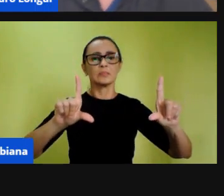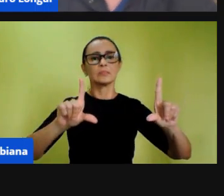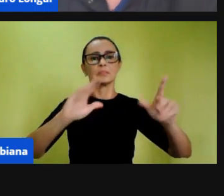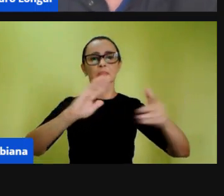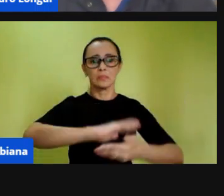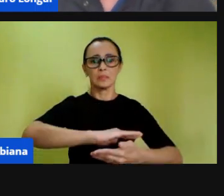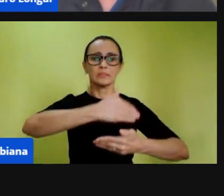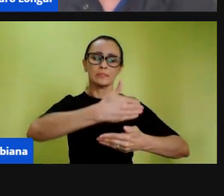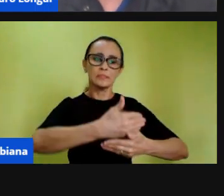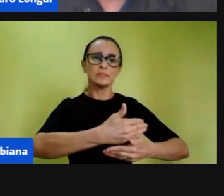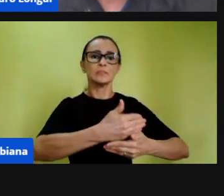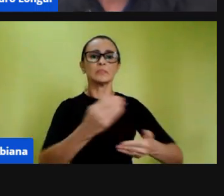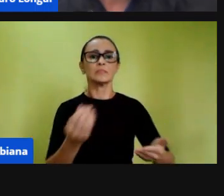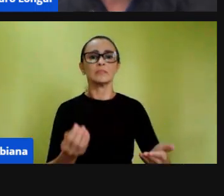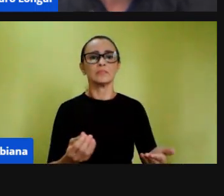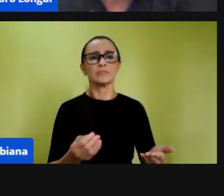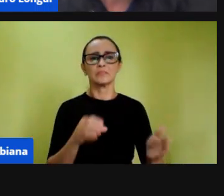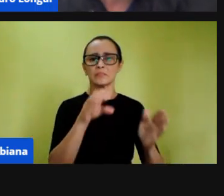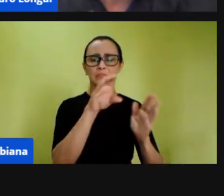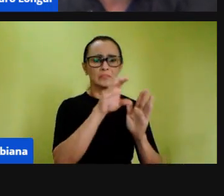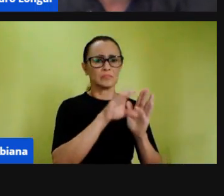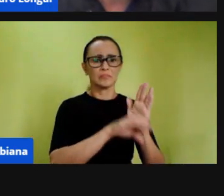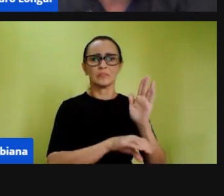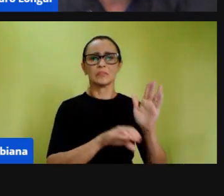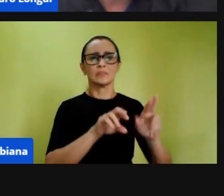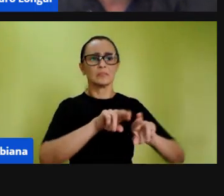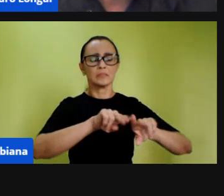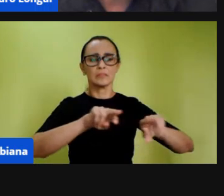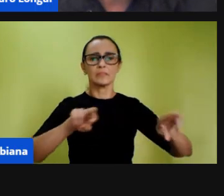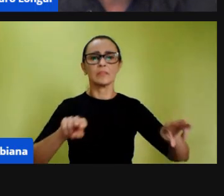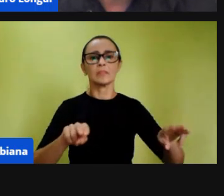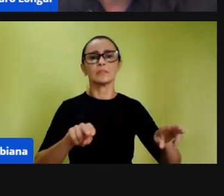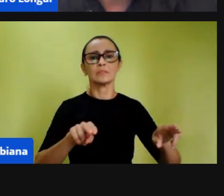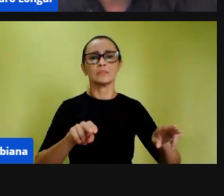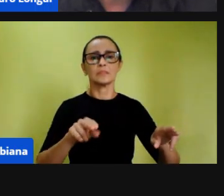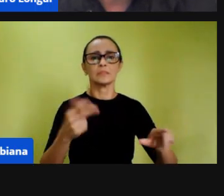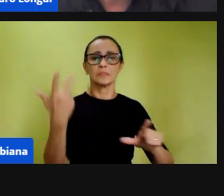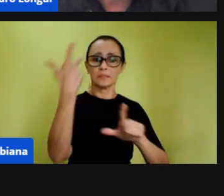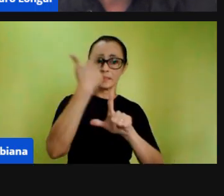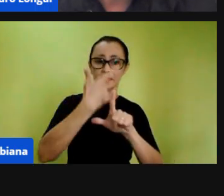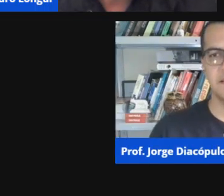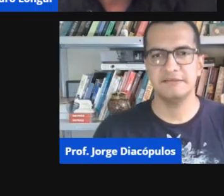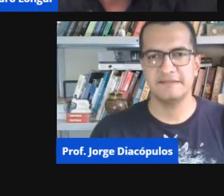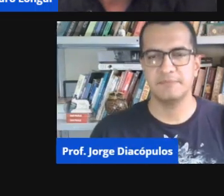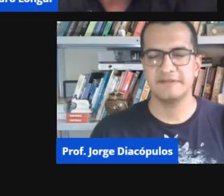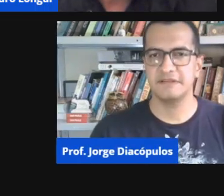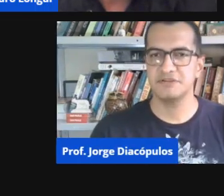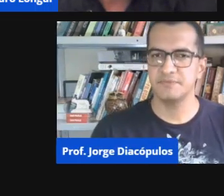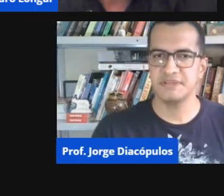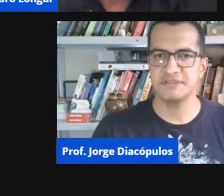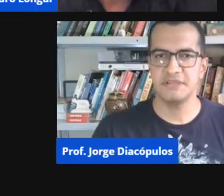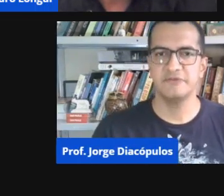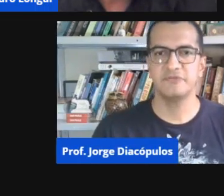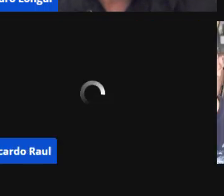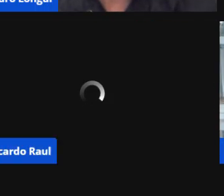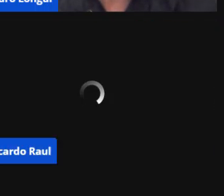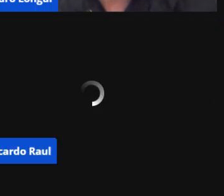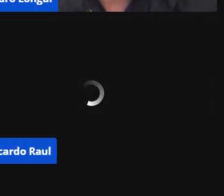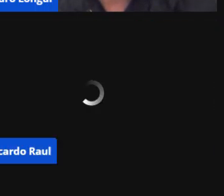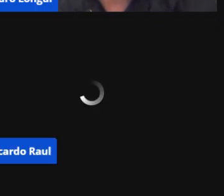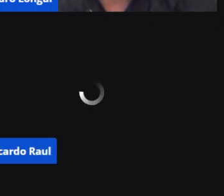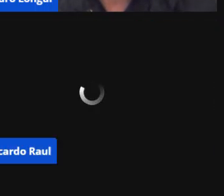dessas noções e conceitos. Dentro desses vídeos próprios, sempre pensei em ser bastante